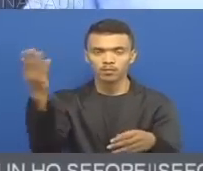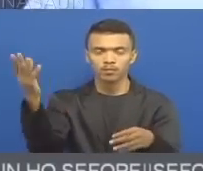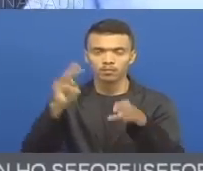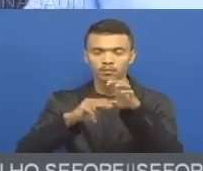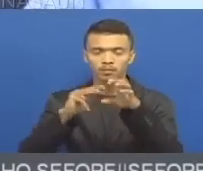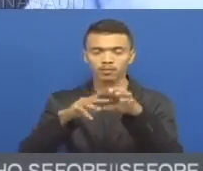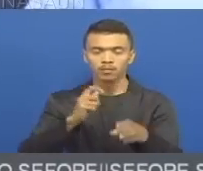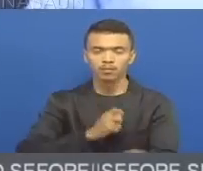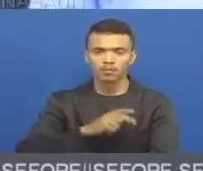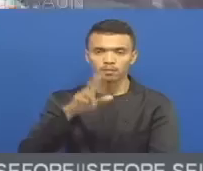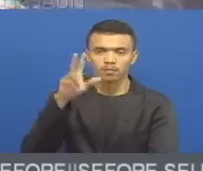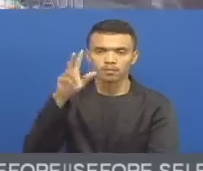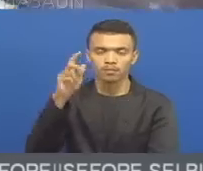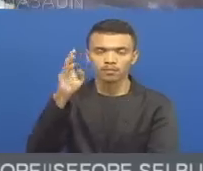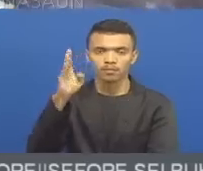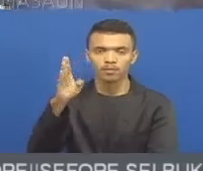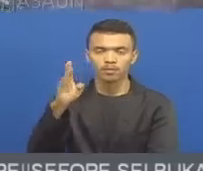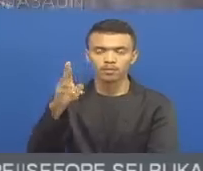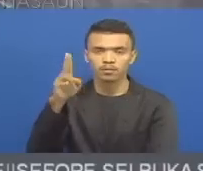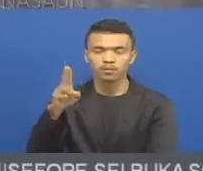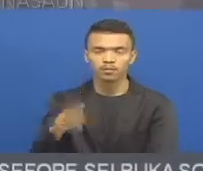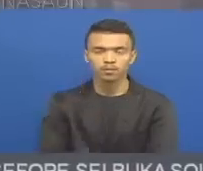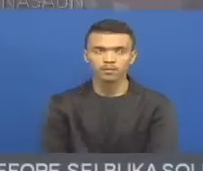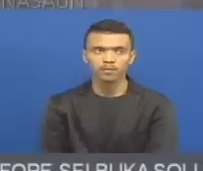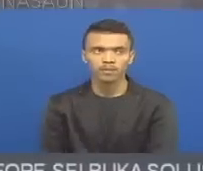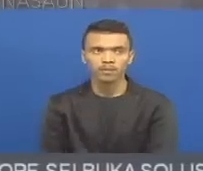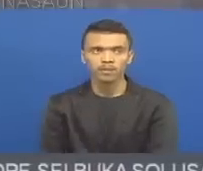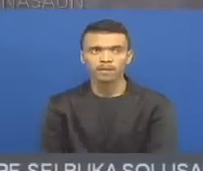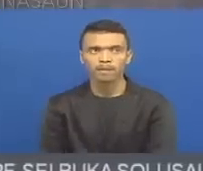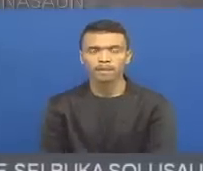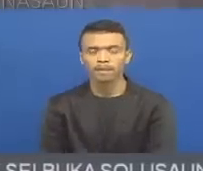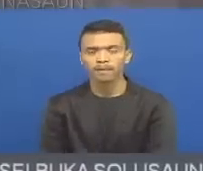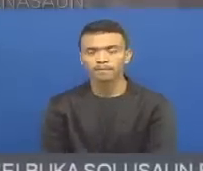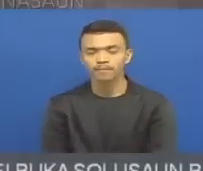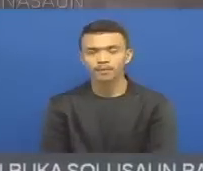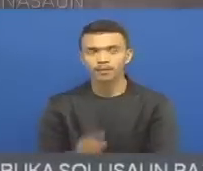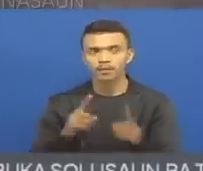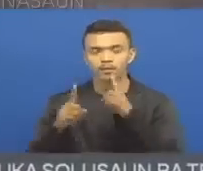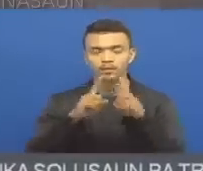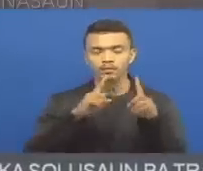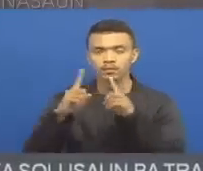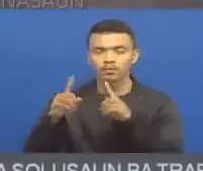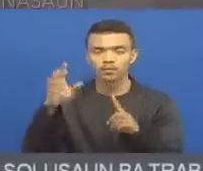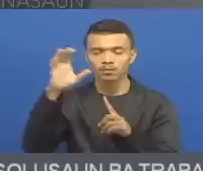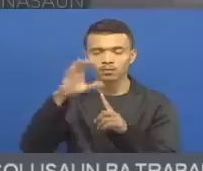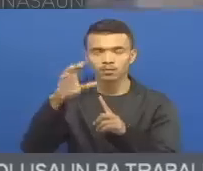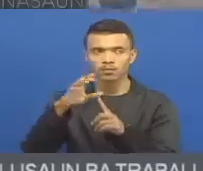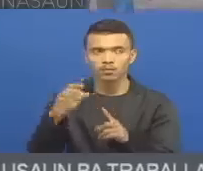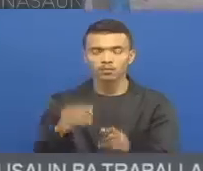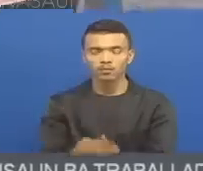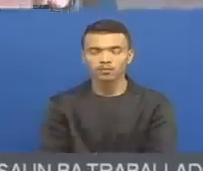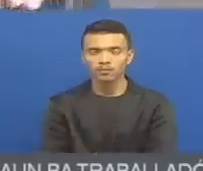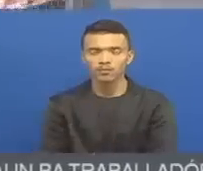Taibesi. A tu atene kona baidane, hauseiba dadalia, subinspetor a IFAESA, a tu fo comentário relaciona a inspeção no